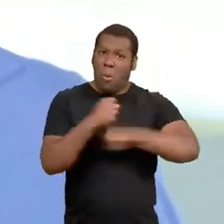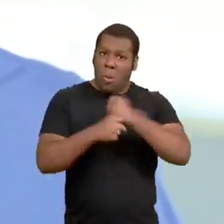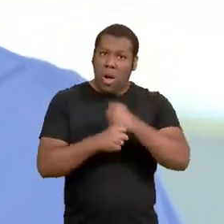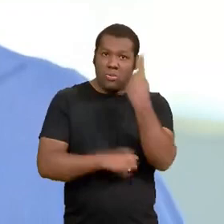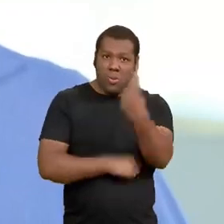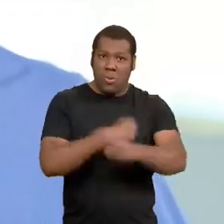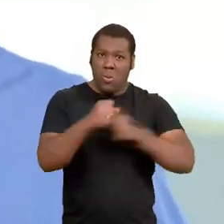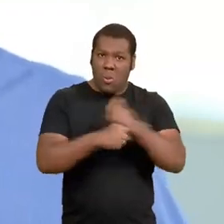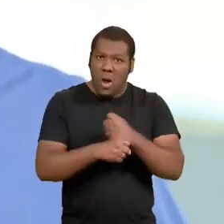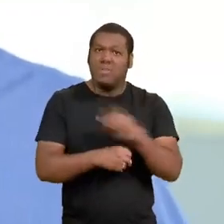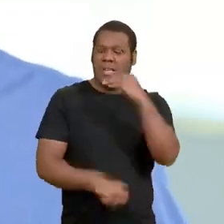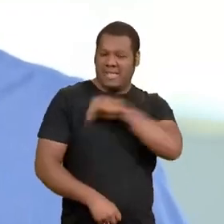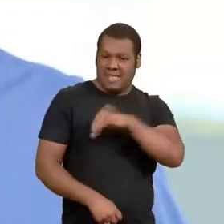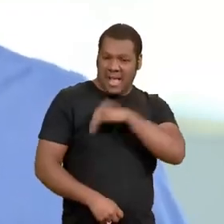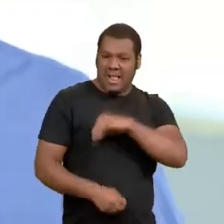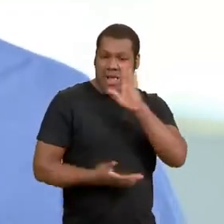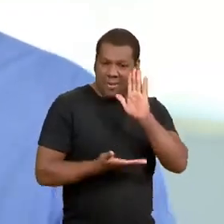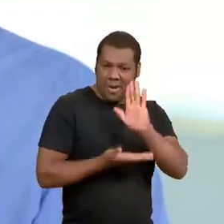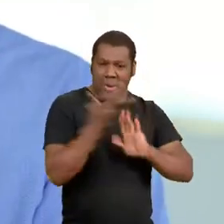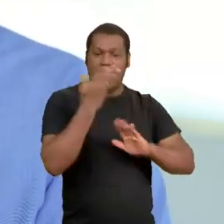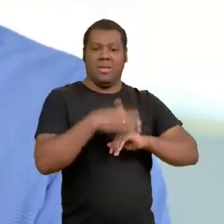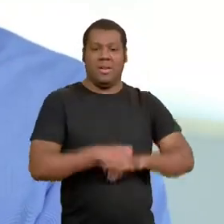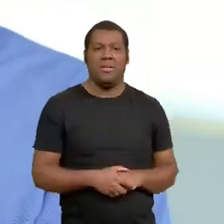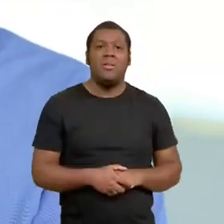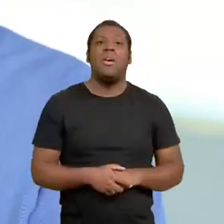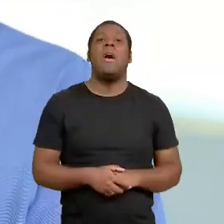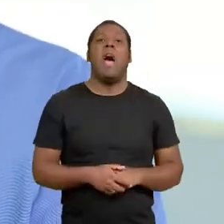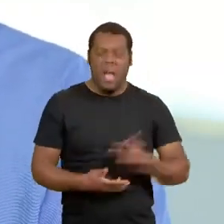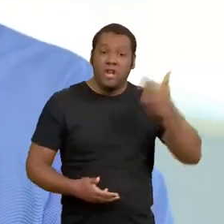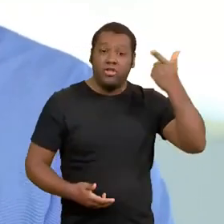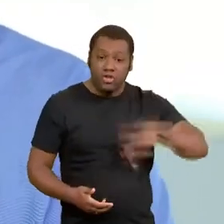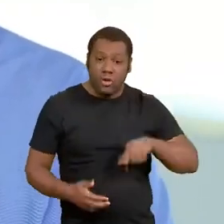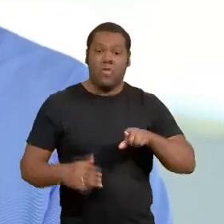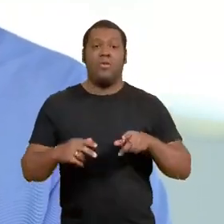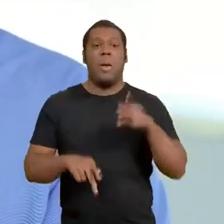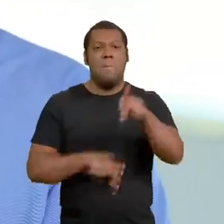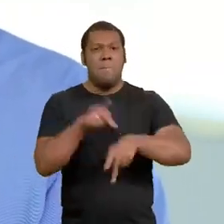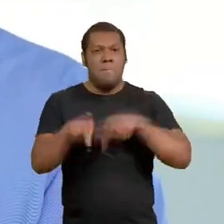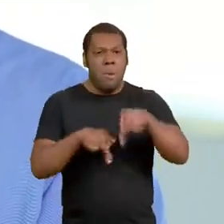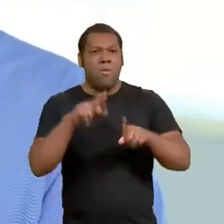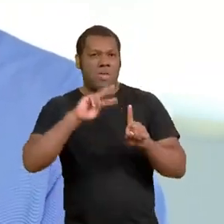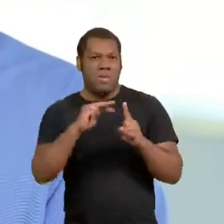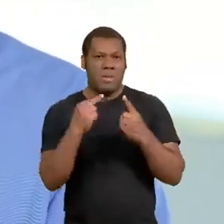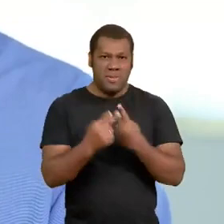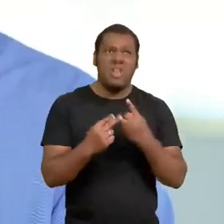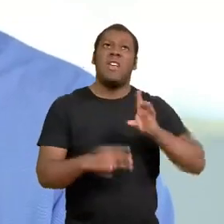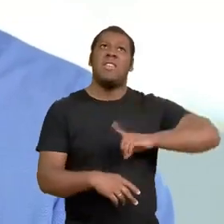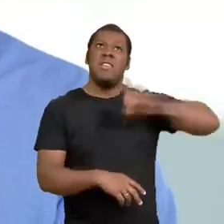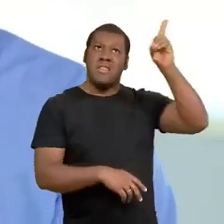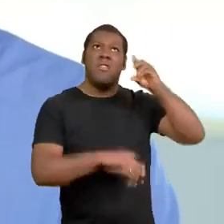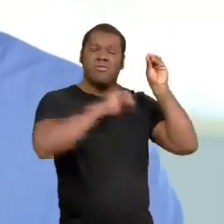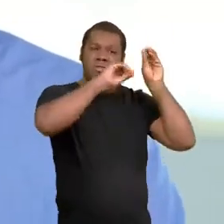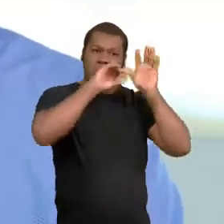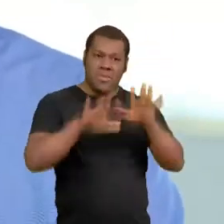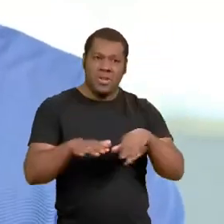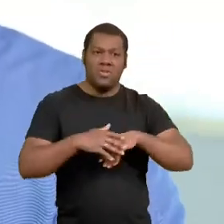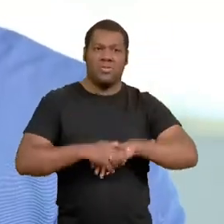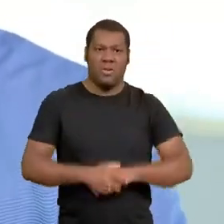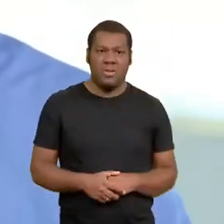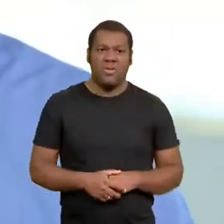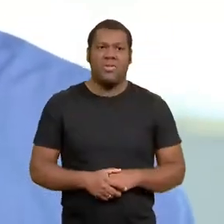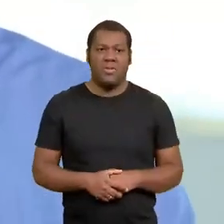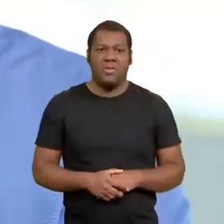que o povo tem como expectativa. E, se Deus quiser, a gente vai concluir, sabe, o nosso mandato com o povo brasileiro